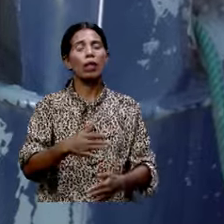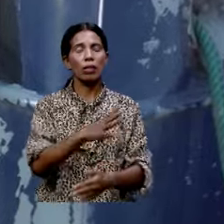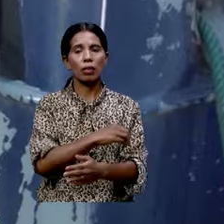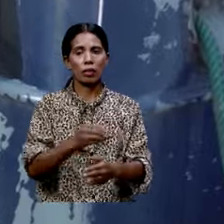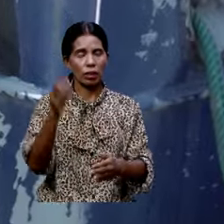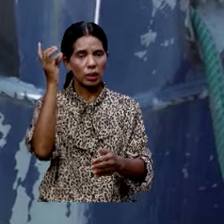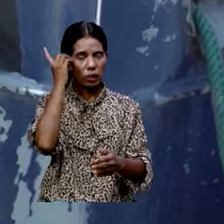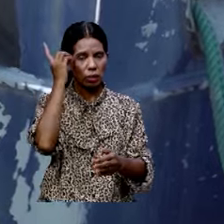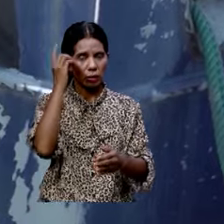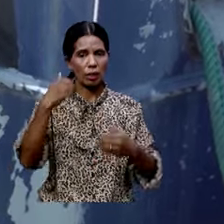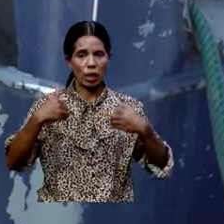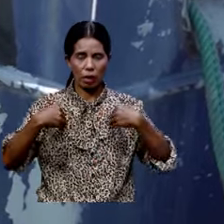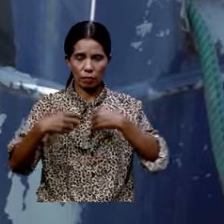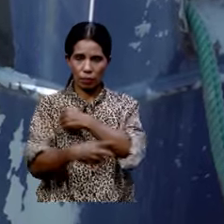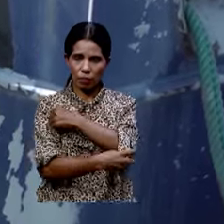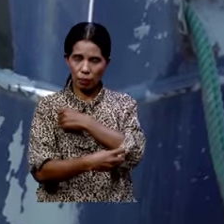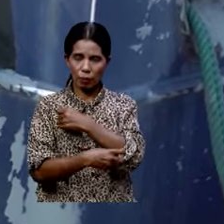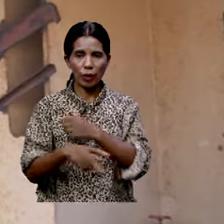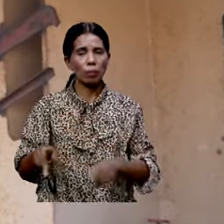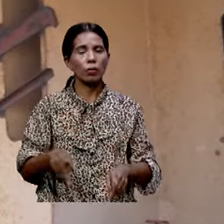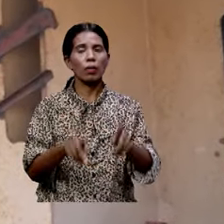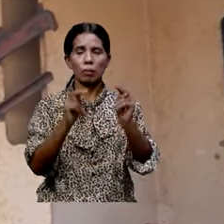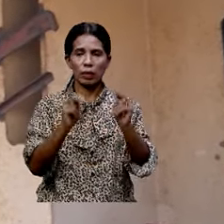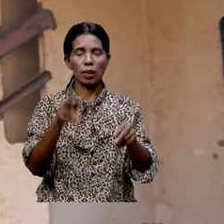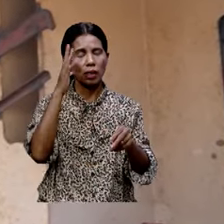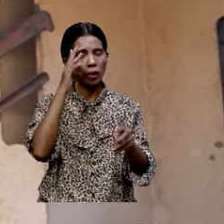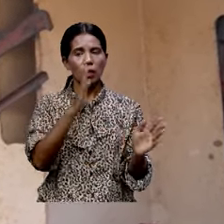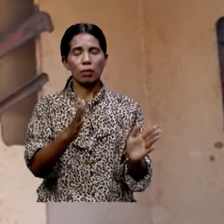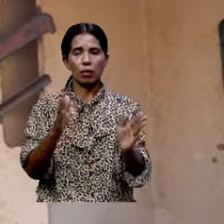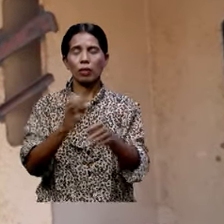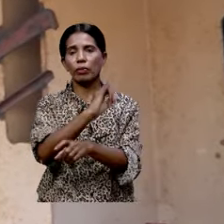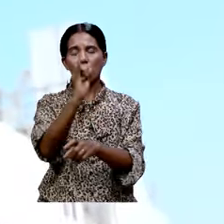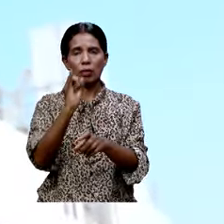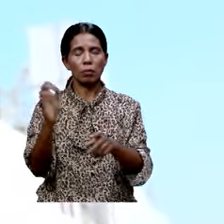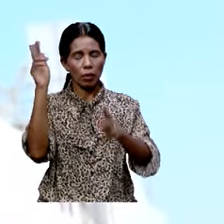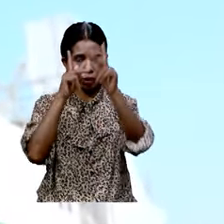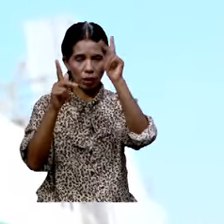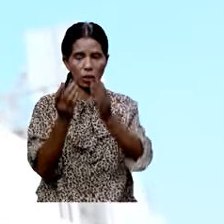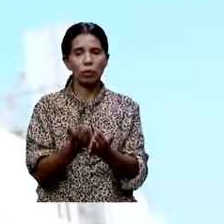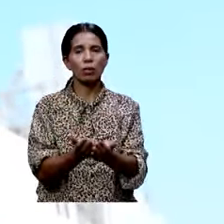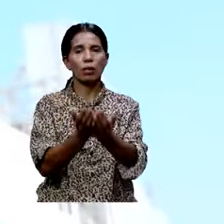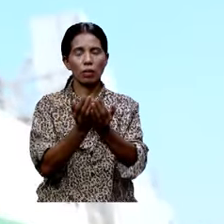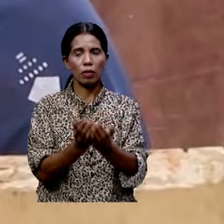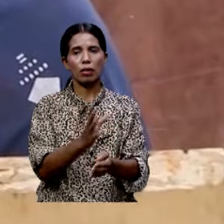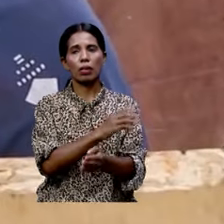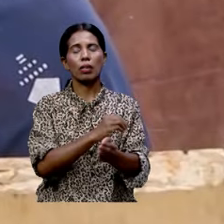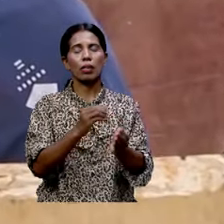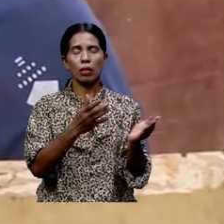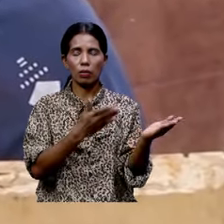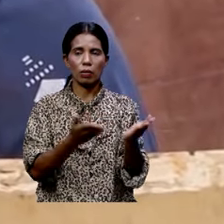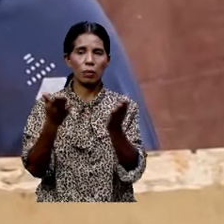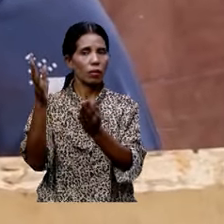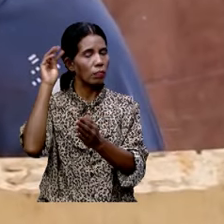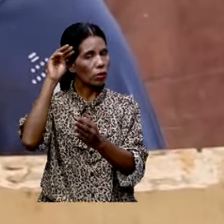moço corrupção. Ter Feliciano público precisa atender processo de investigação ba caso Roak Solo, nebe cac submete ona ba